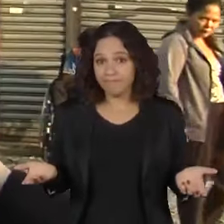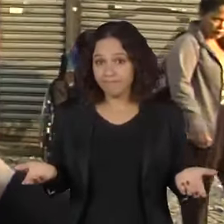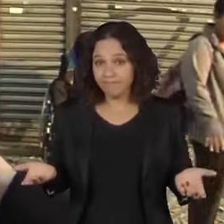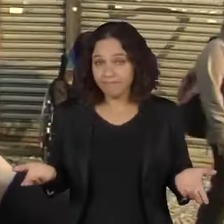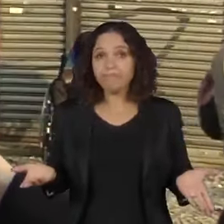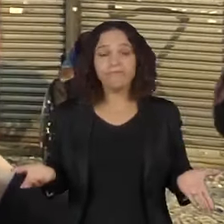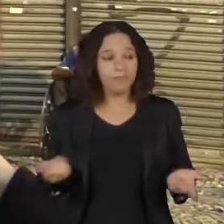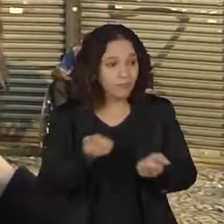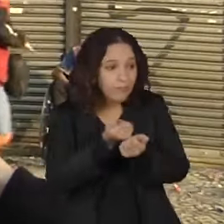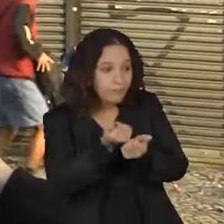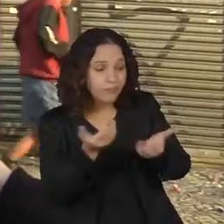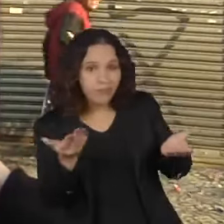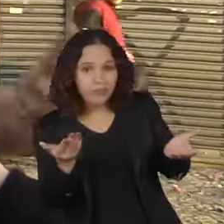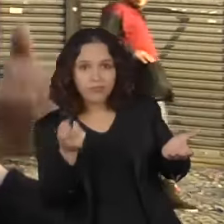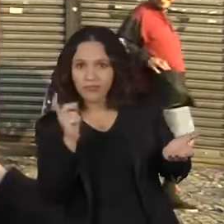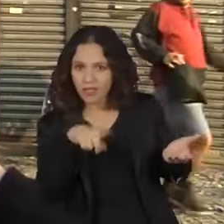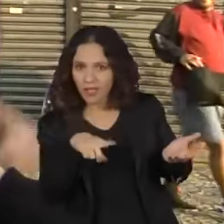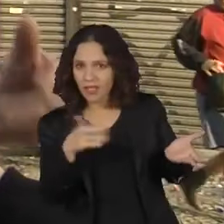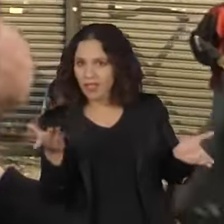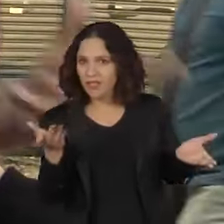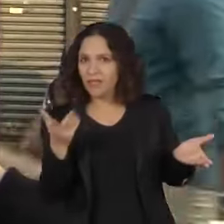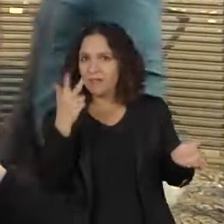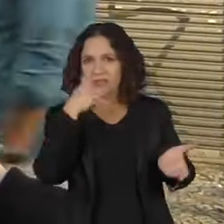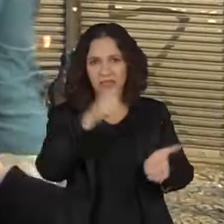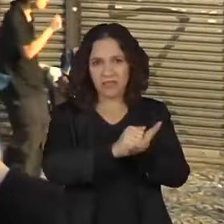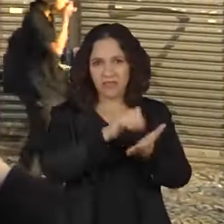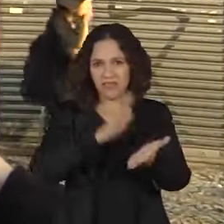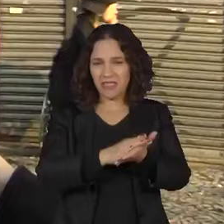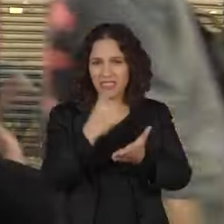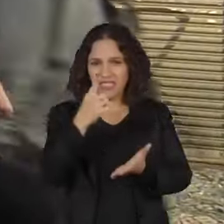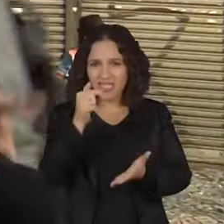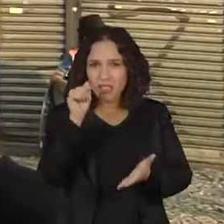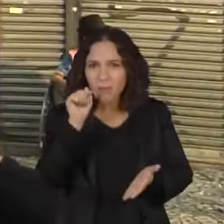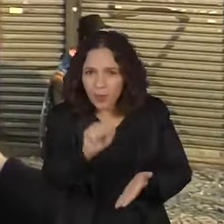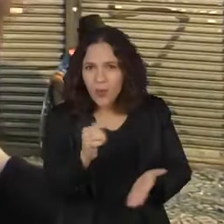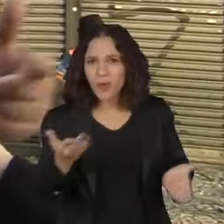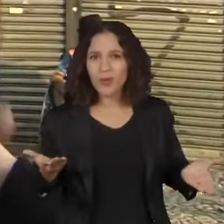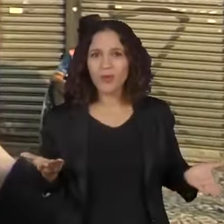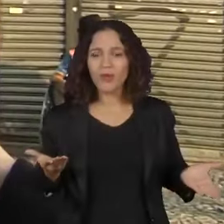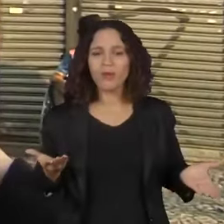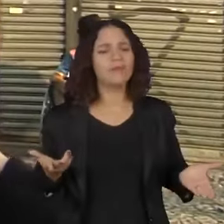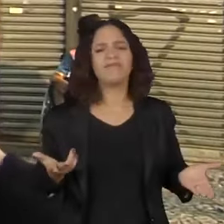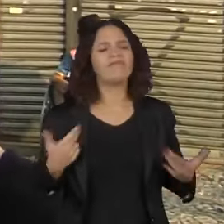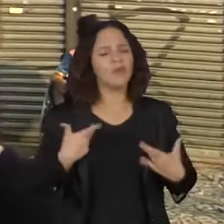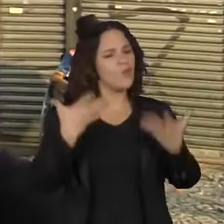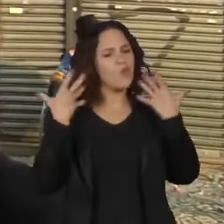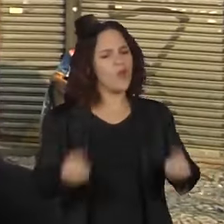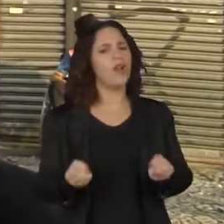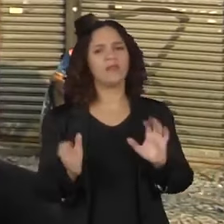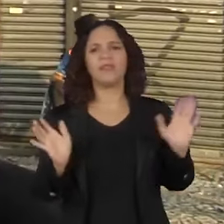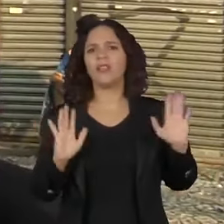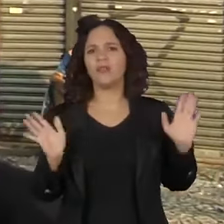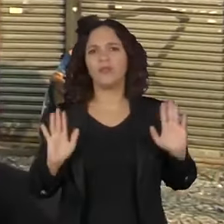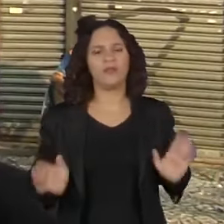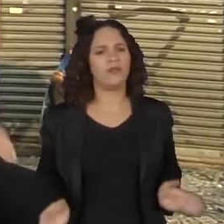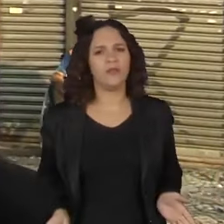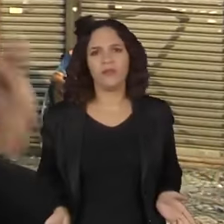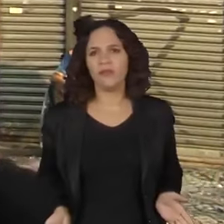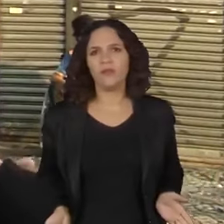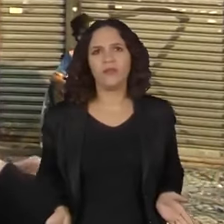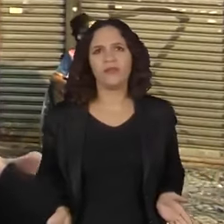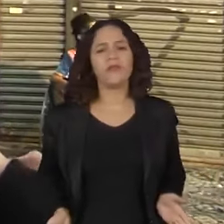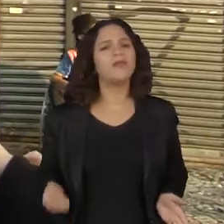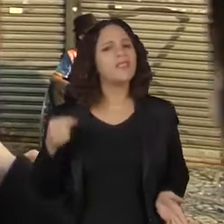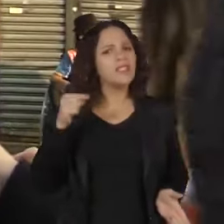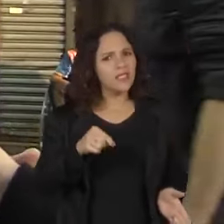a oferta é Largar uma multa de R 17.000 é inadmissível Isso é